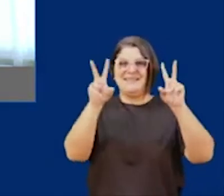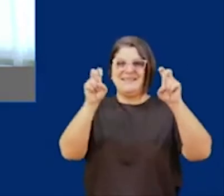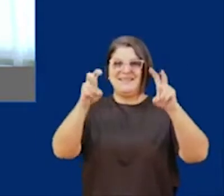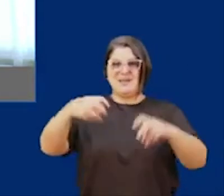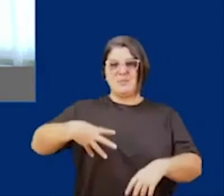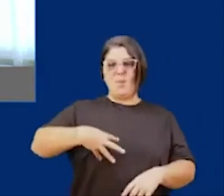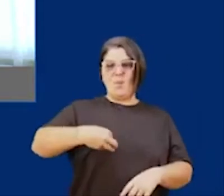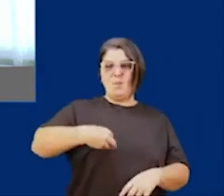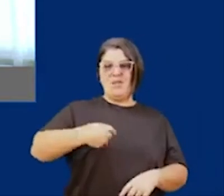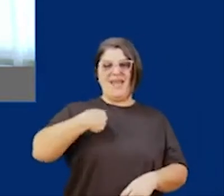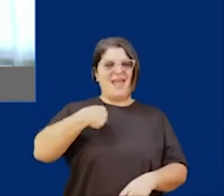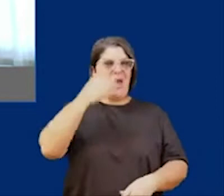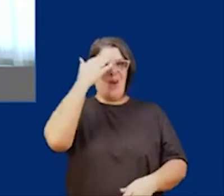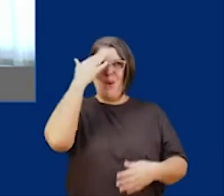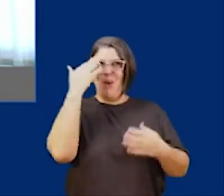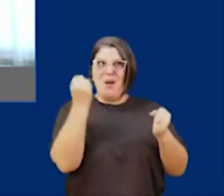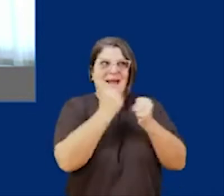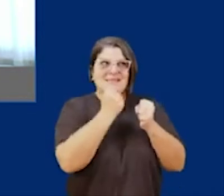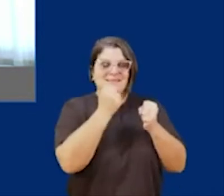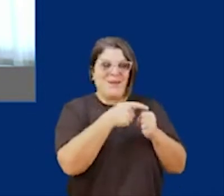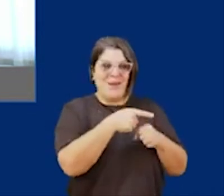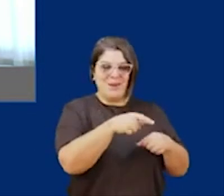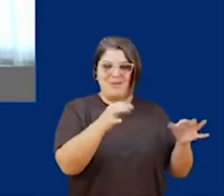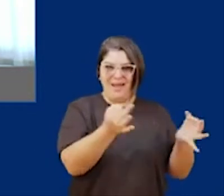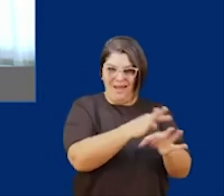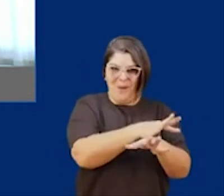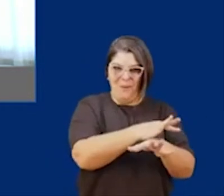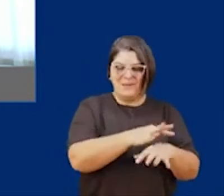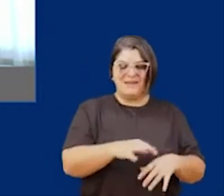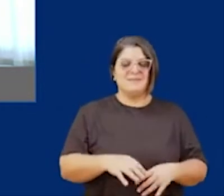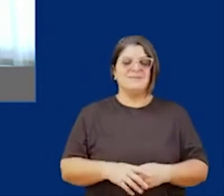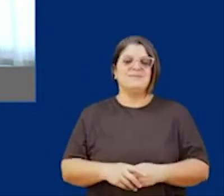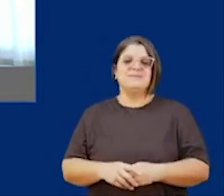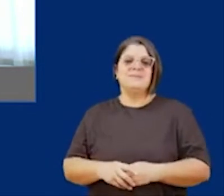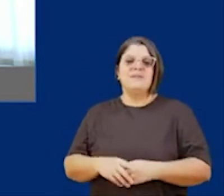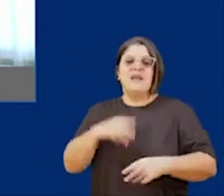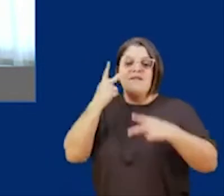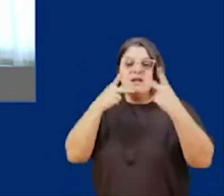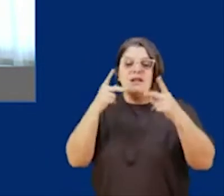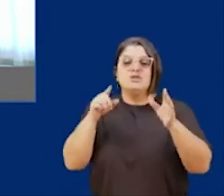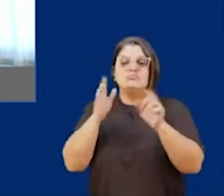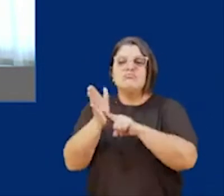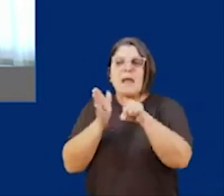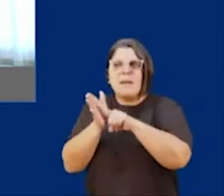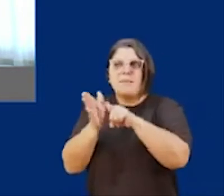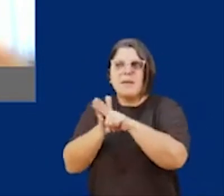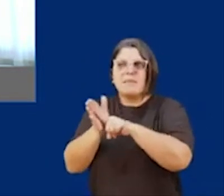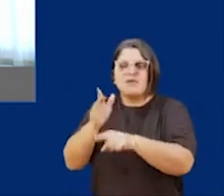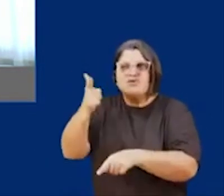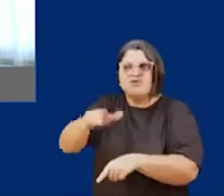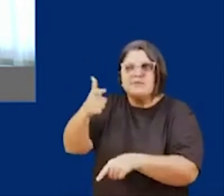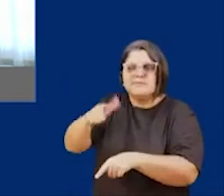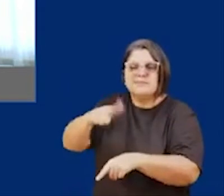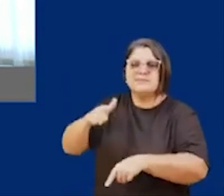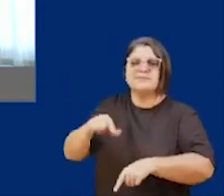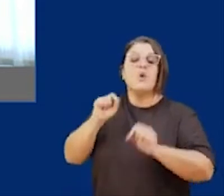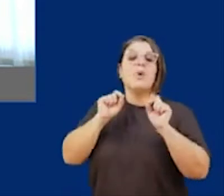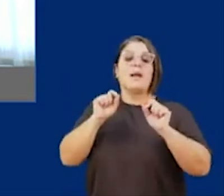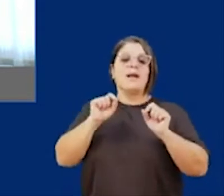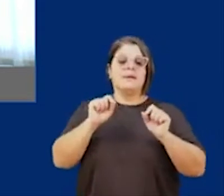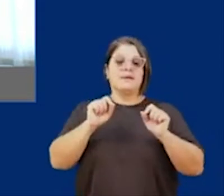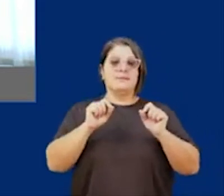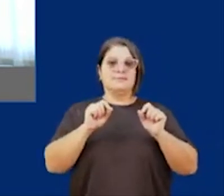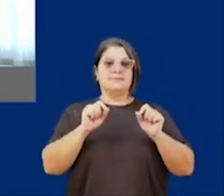né? No capítulo sobre a amamentação, tem uma parte sobre perguntas frequentes que buscam justamente trabalhar com algumas